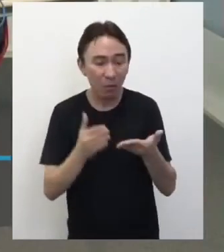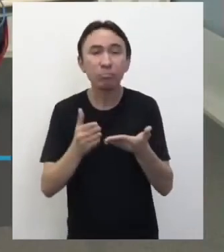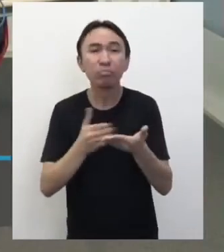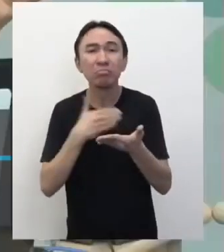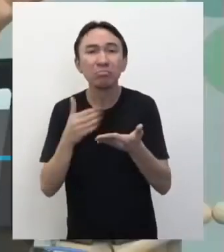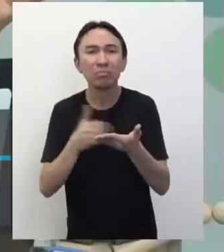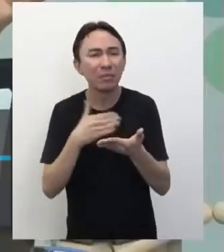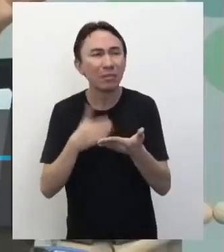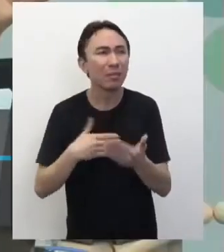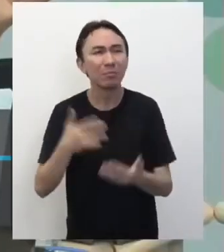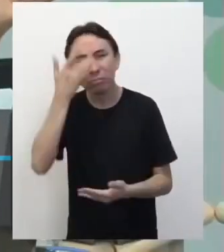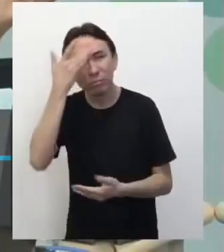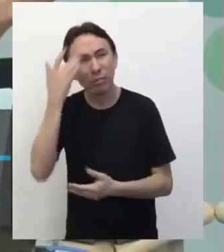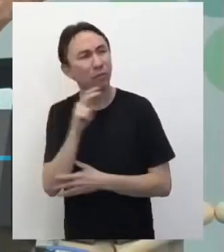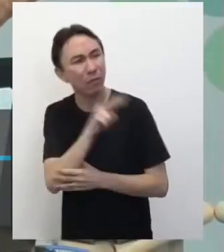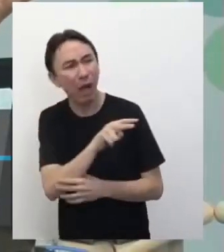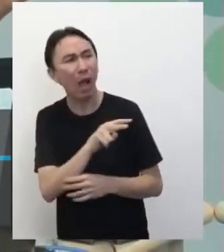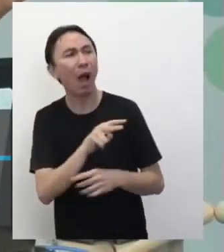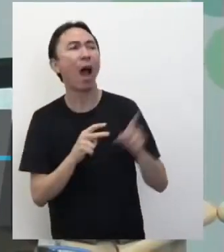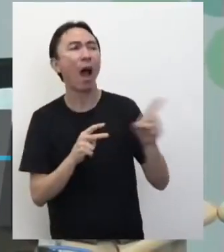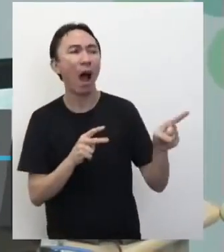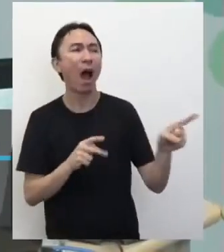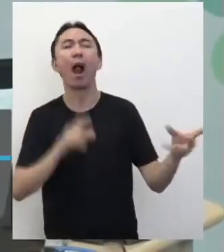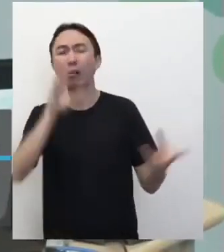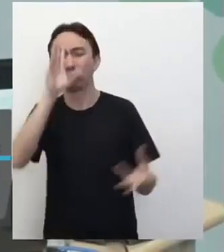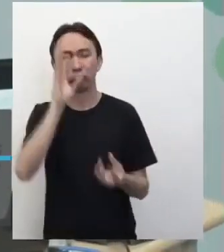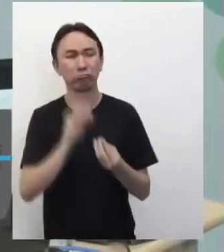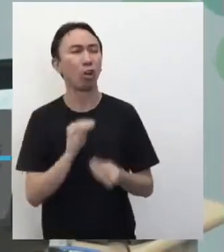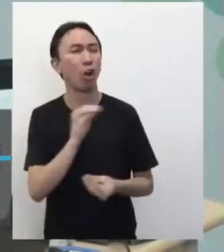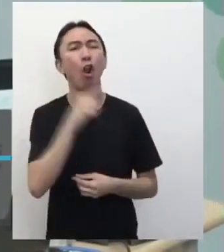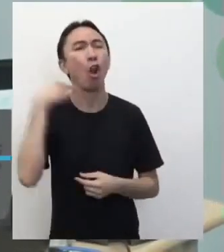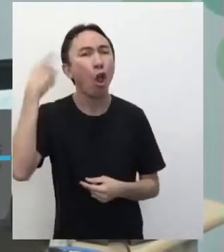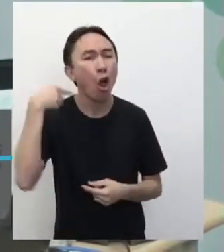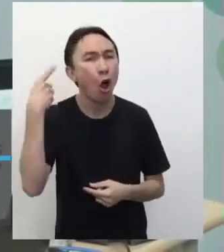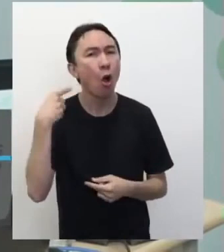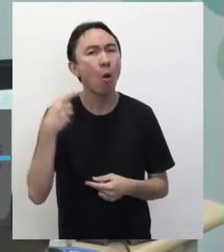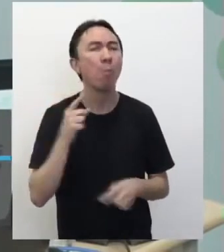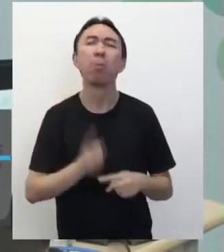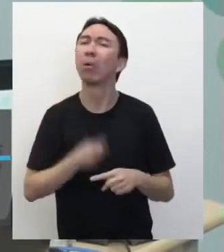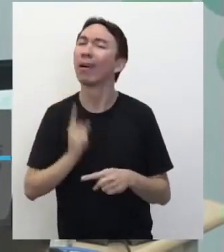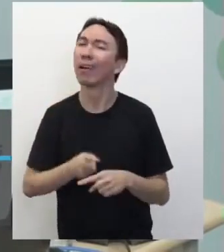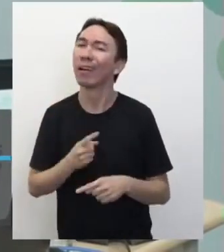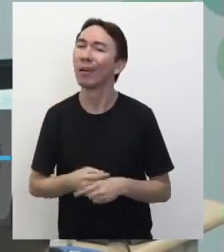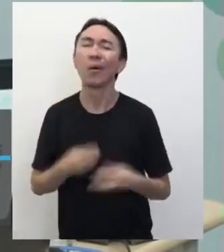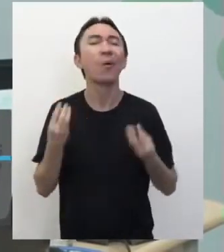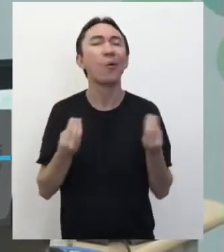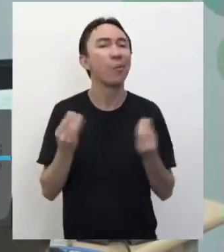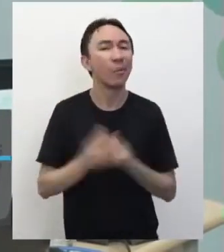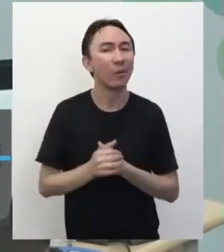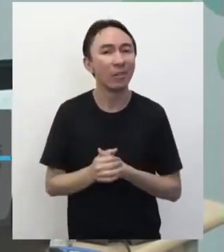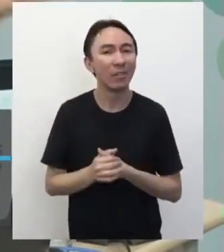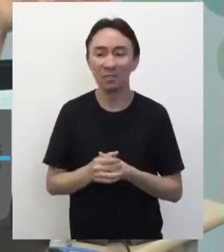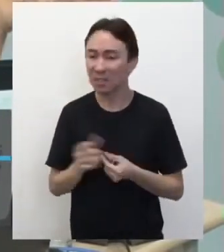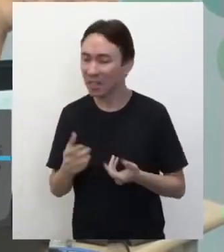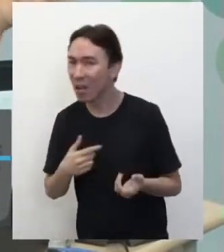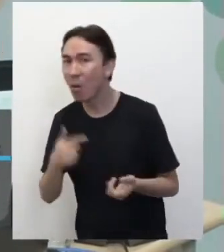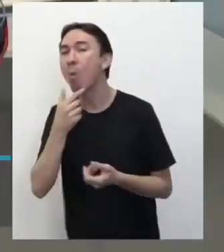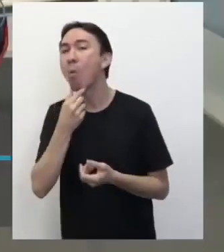loucura do outro? Isso. Né? Porque... Por que ele se achava tão hábil a identificar a loucura do